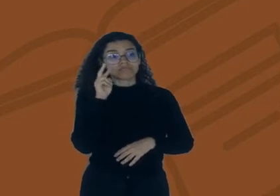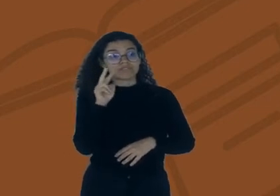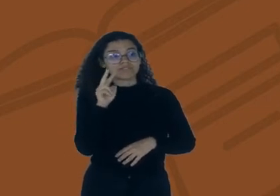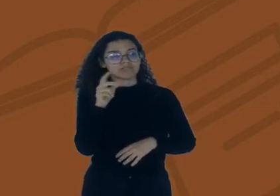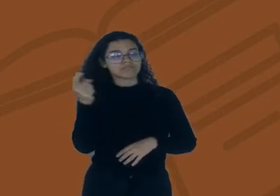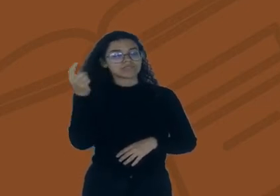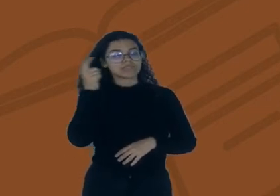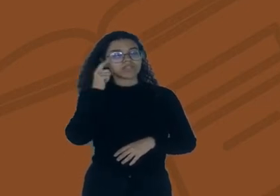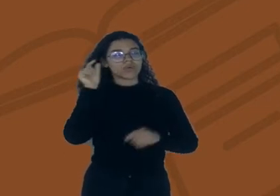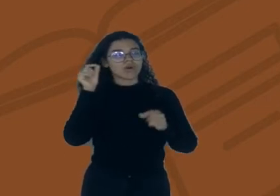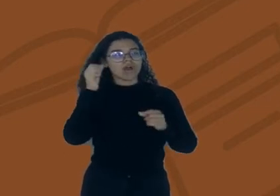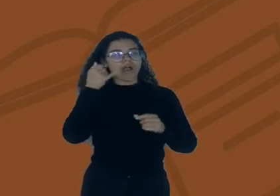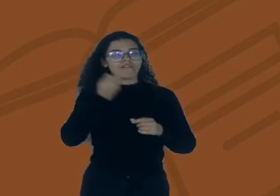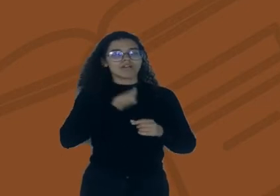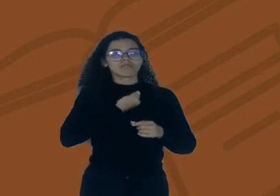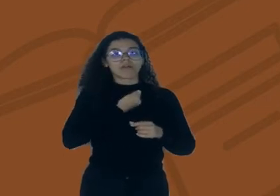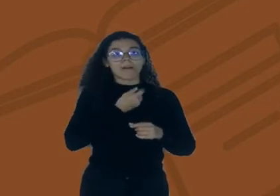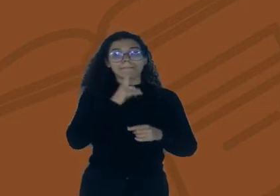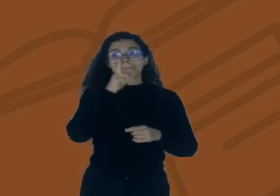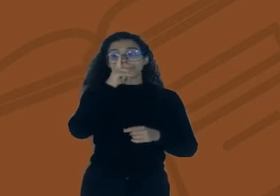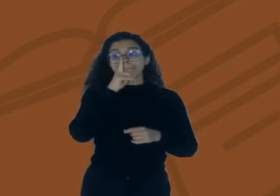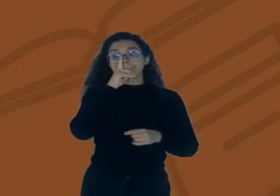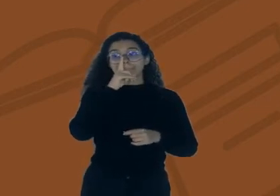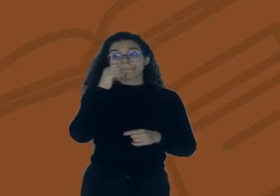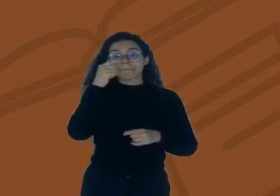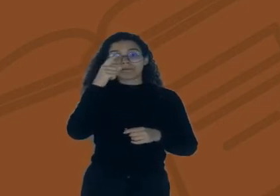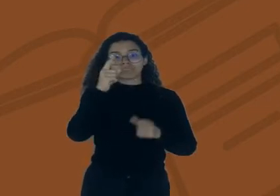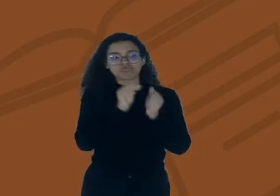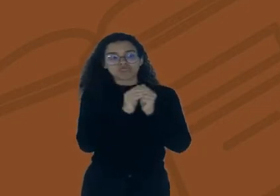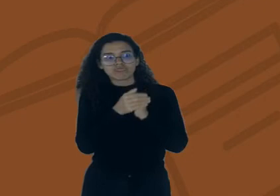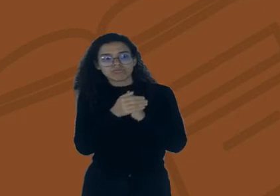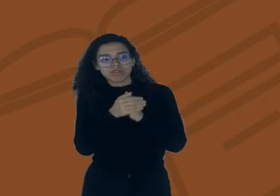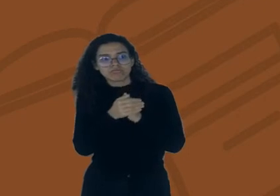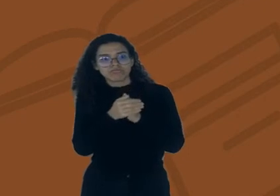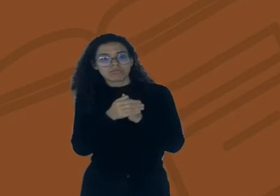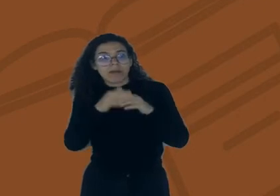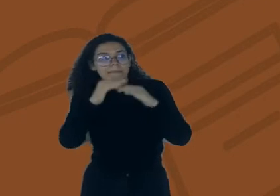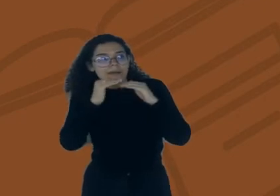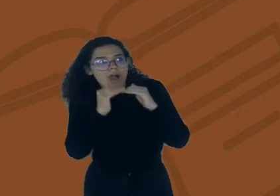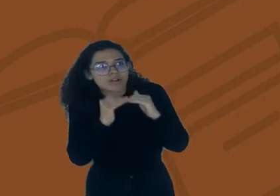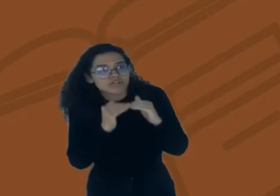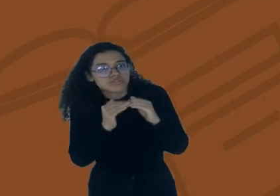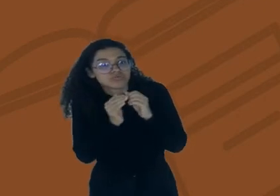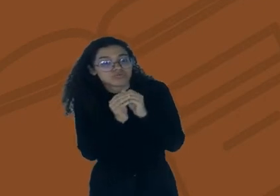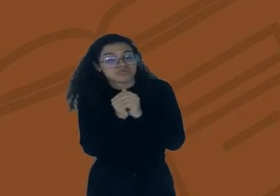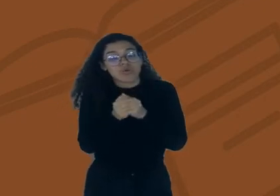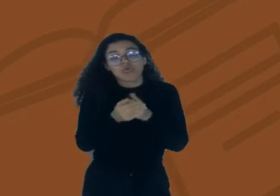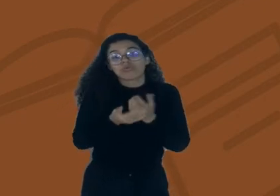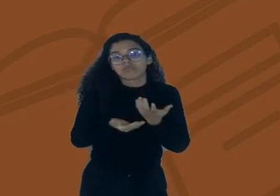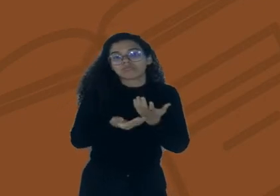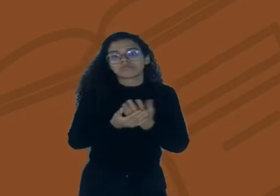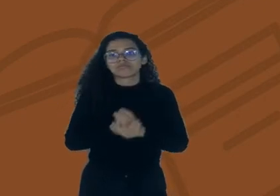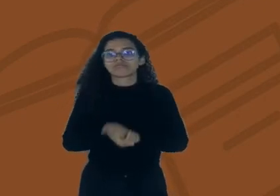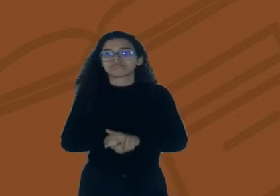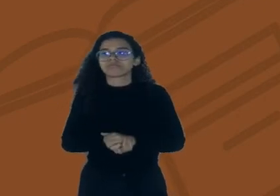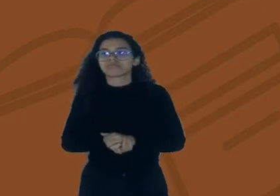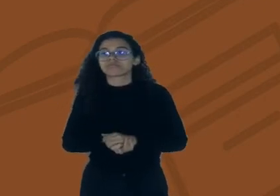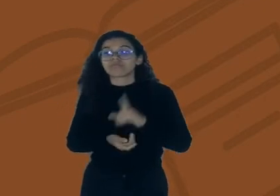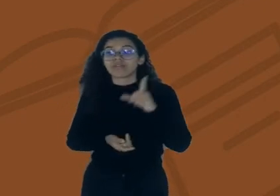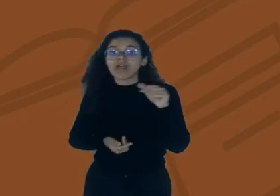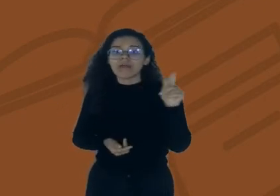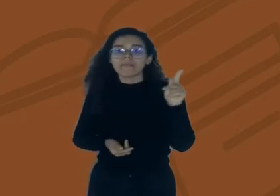corre, Luciano, se esconde, se abaixa, deita no chão. Então essa é a função aí do sistema nervoso, captar essas